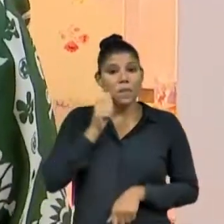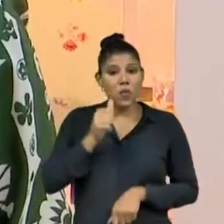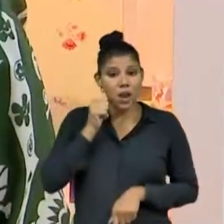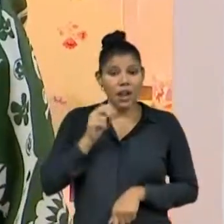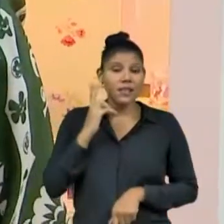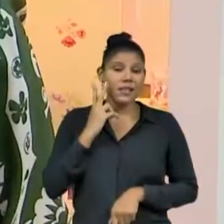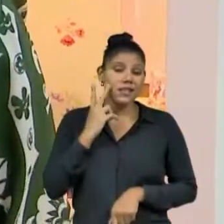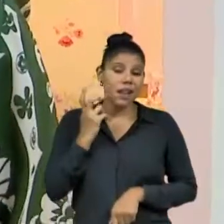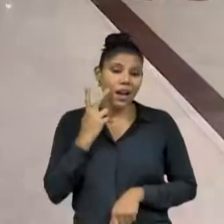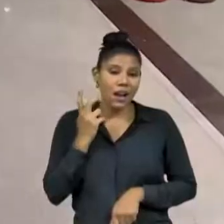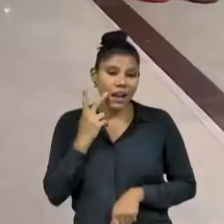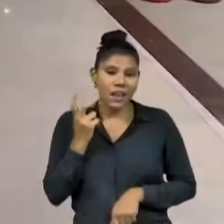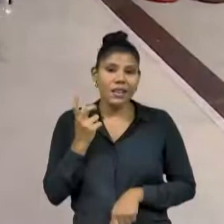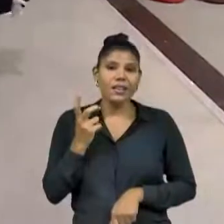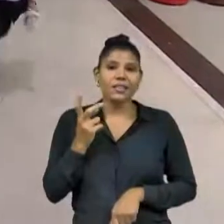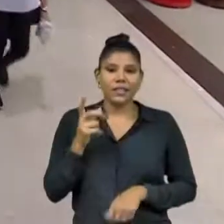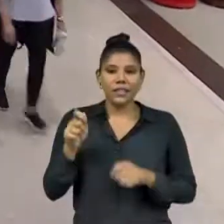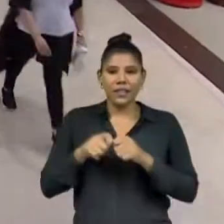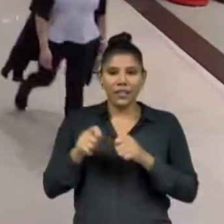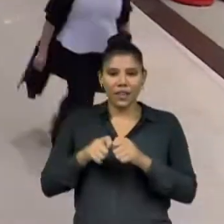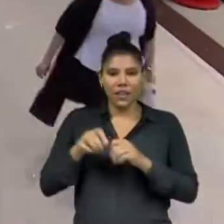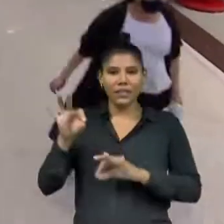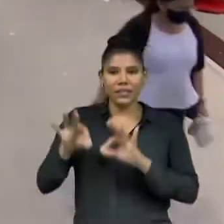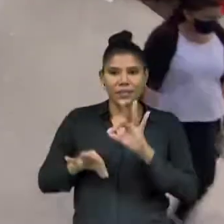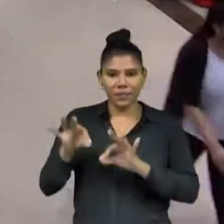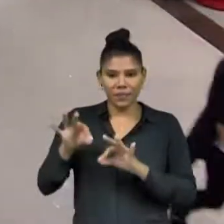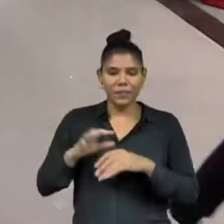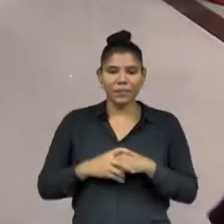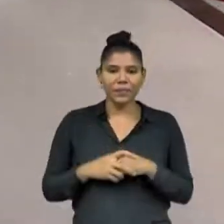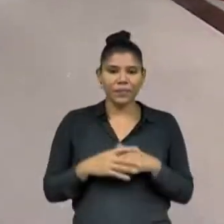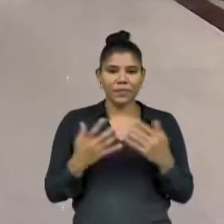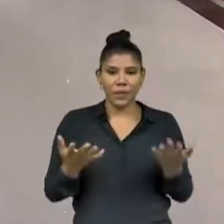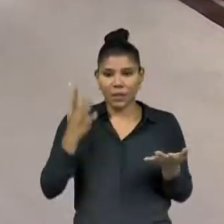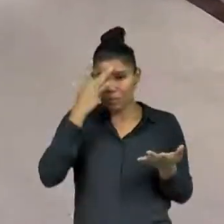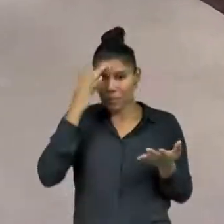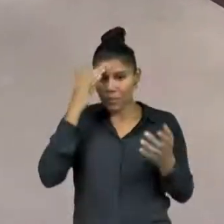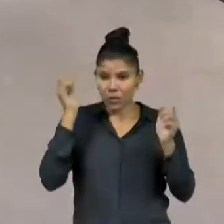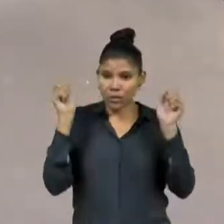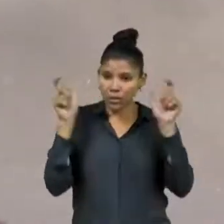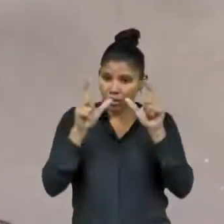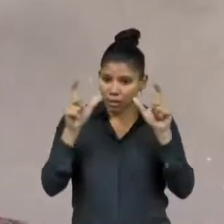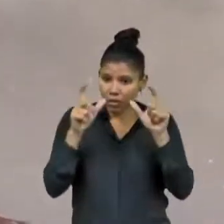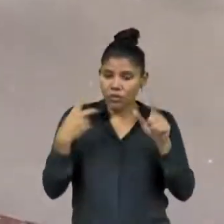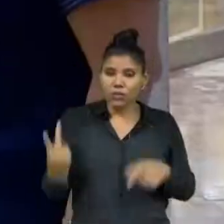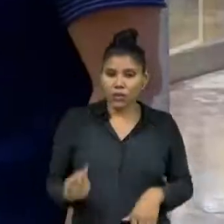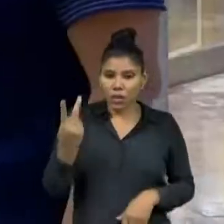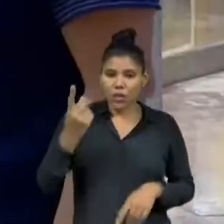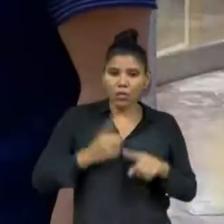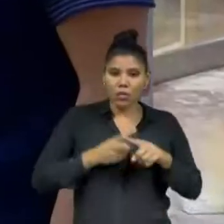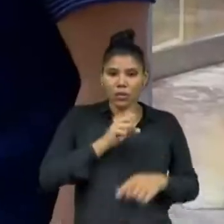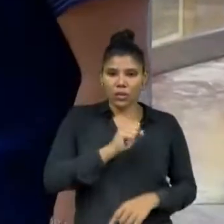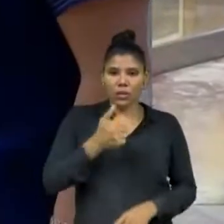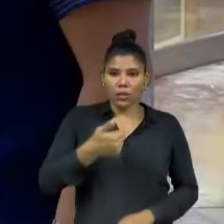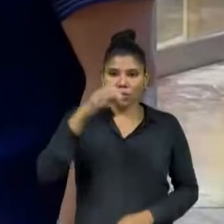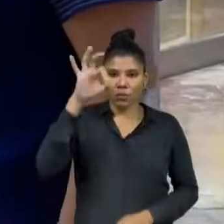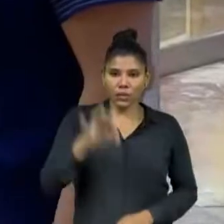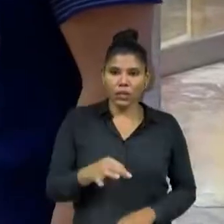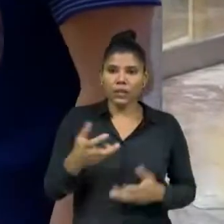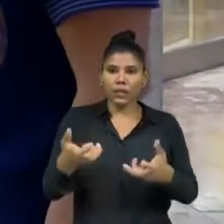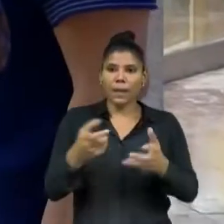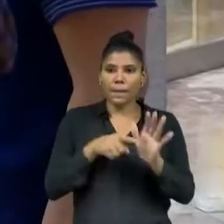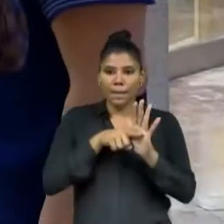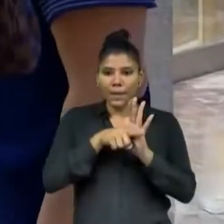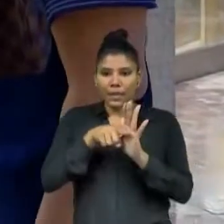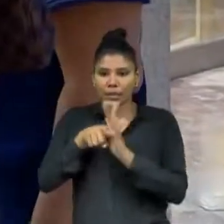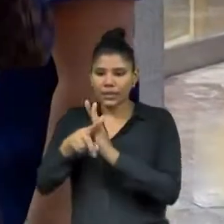que todo mundo vai querer ter as 3. Os consumidores estão atentos aos preços, já que 81% pretendem pesquisar valores